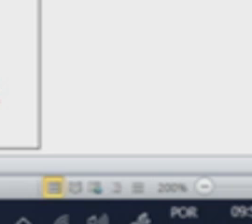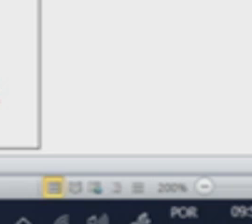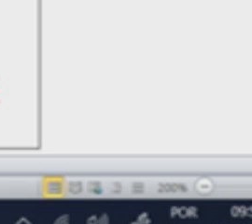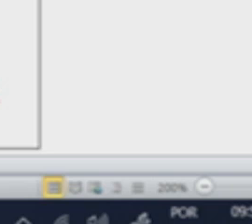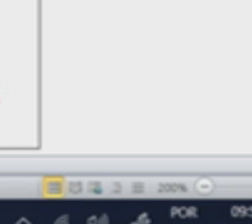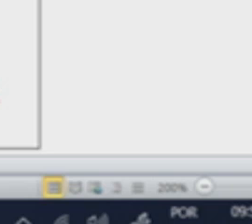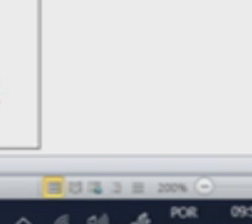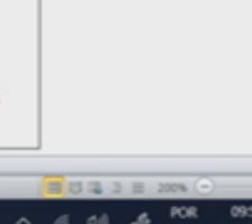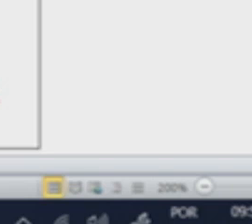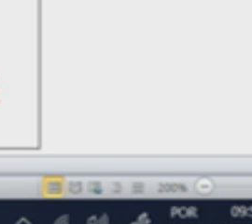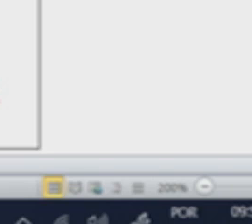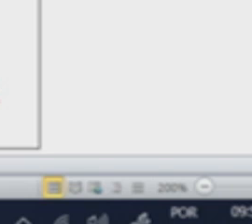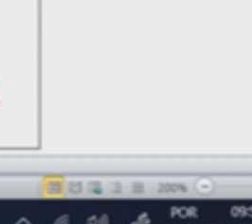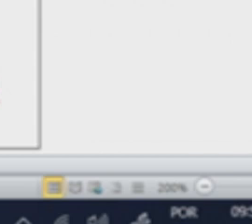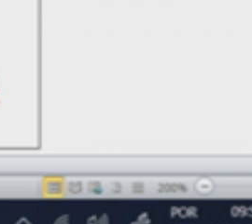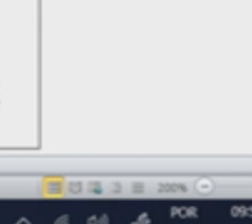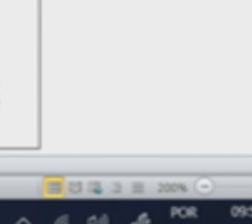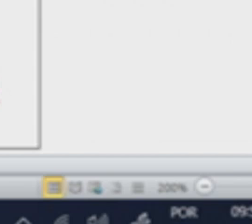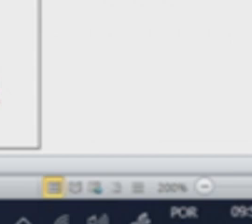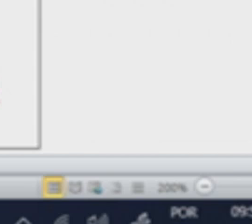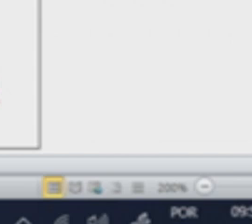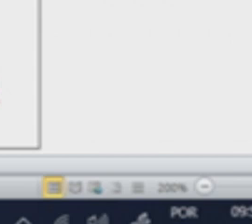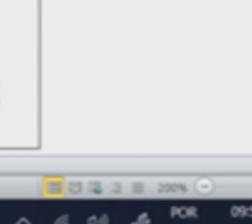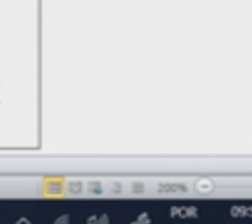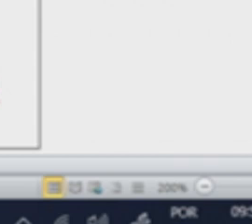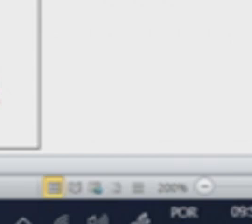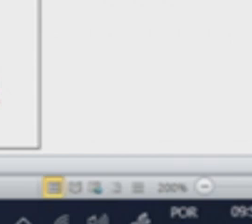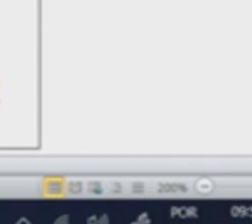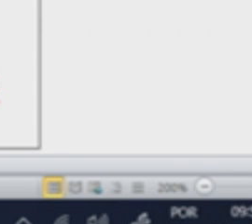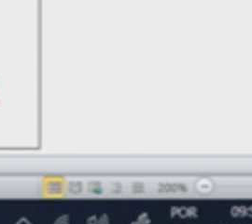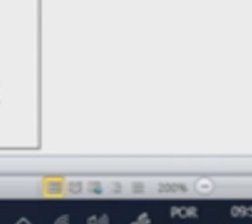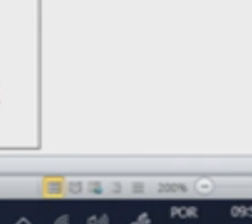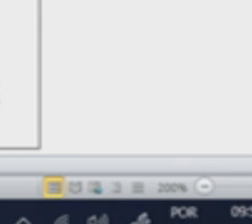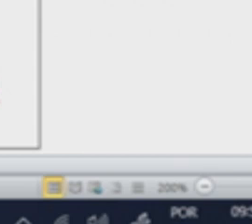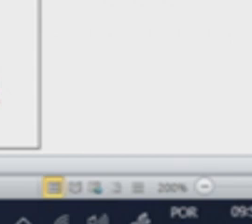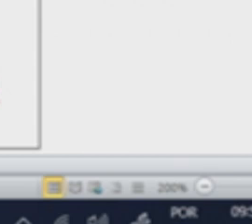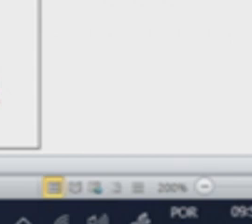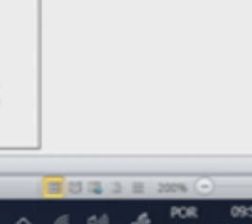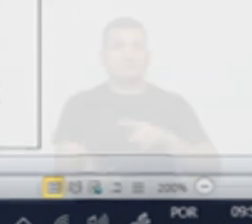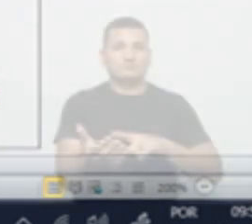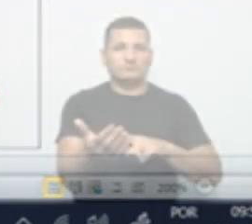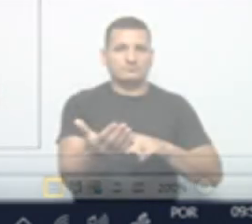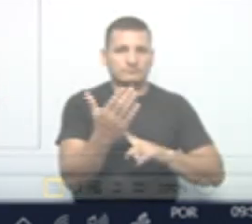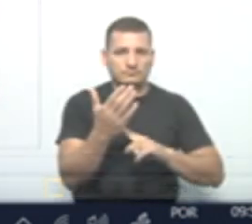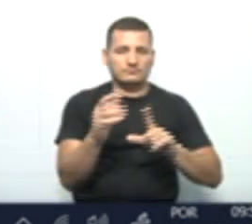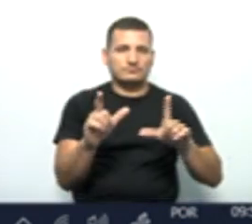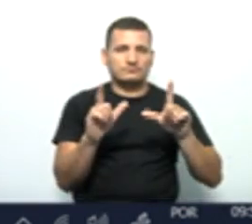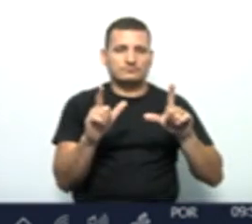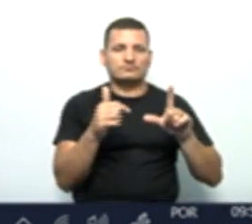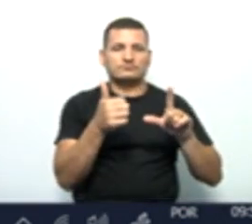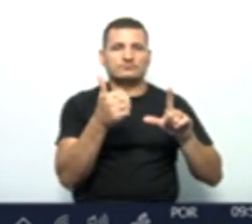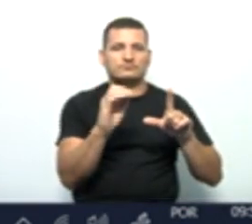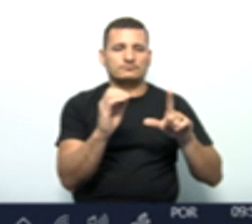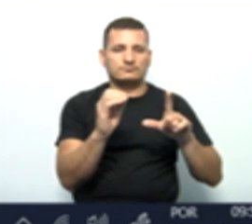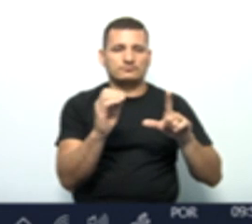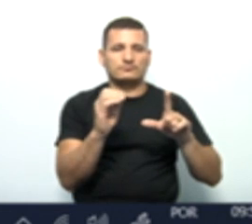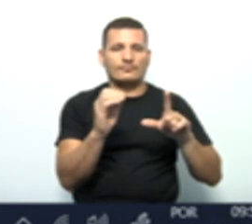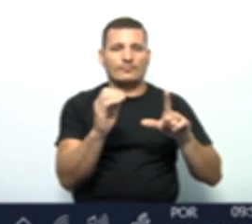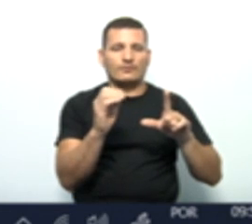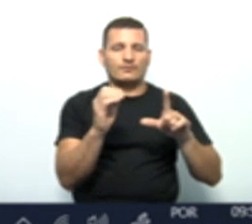duas outras variáveis, x e y. E aí eu chamei x, ele me mostrou 10, tá vendo que ele